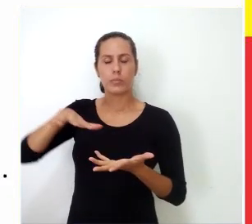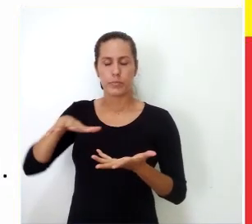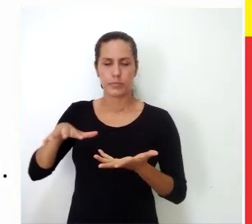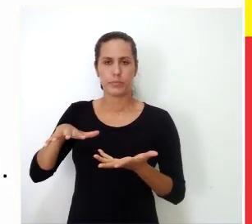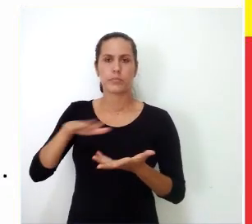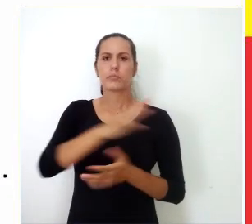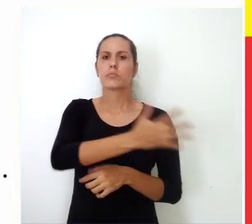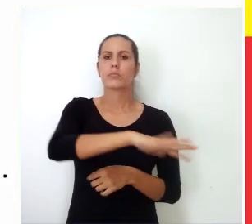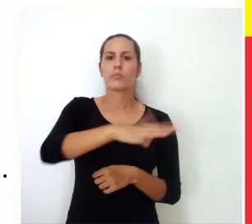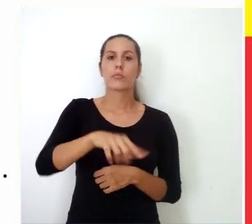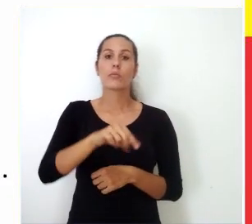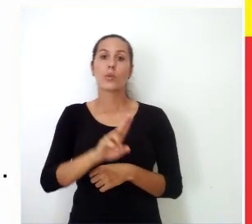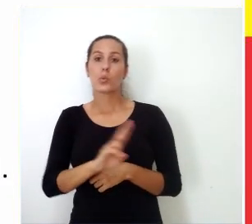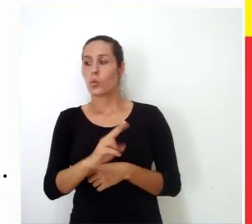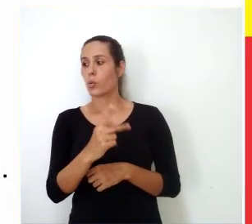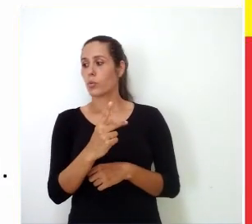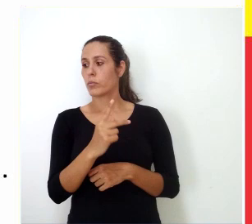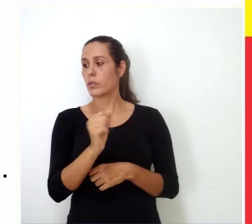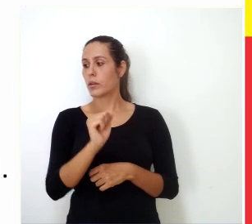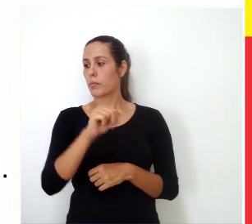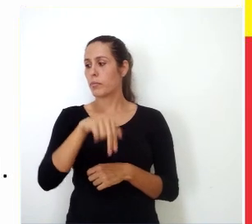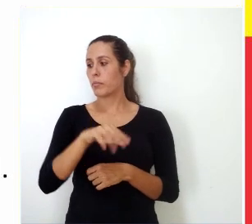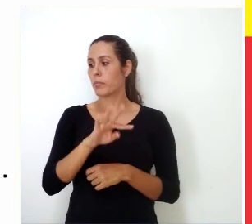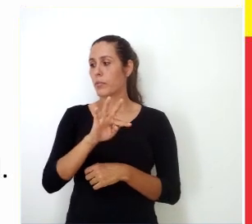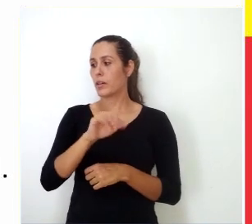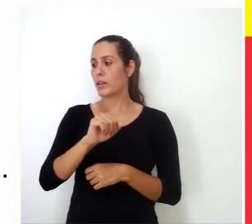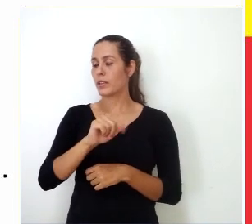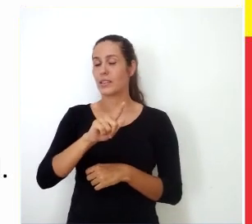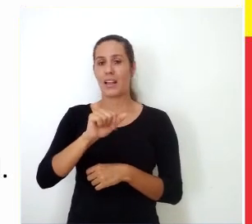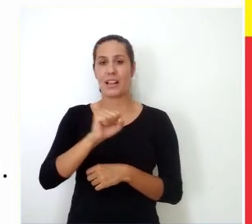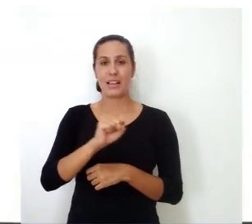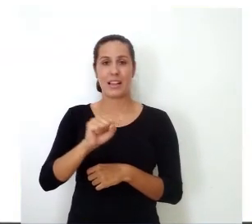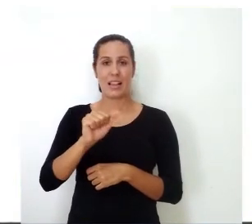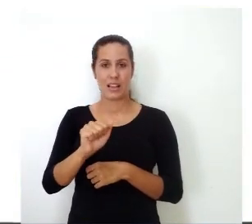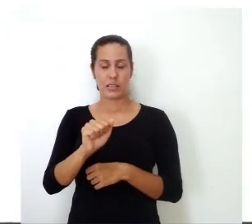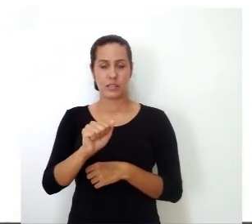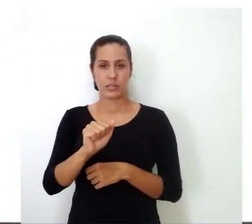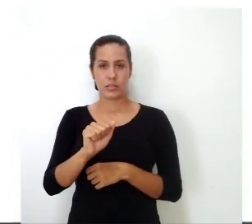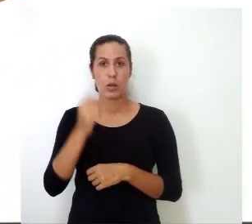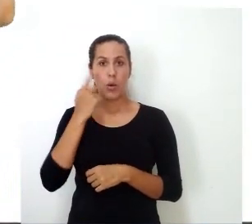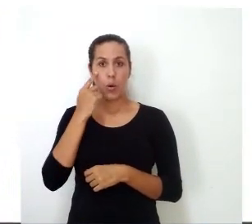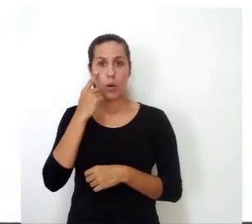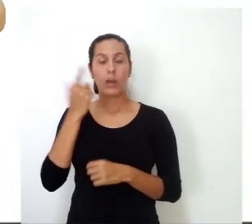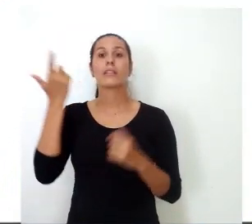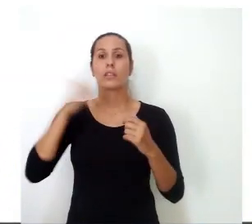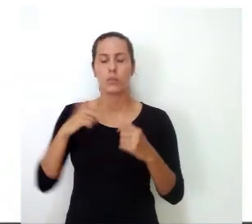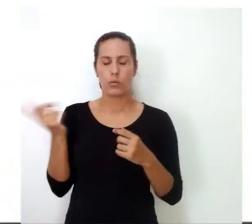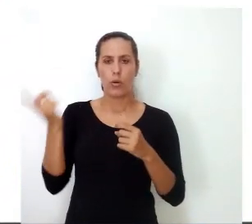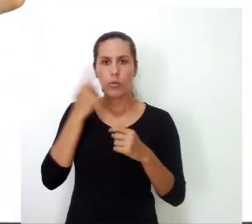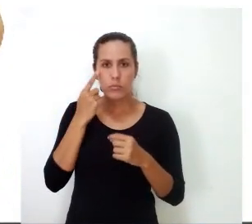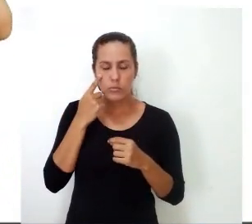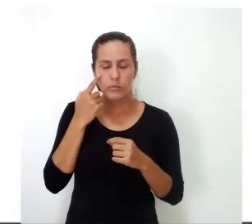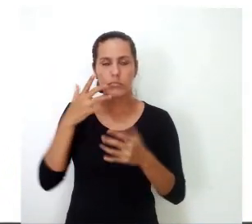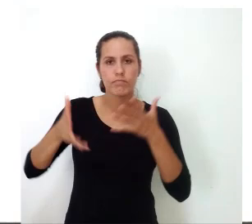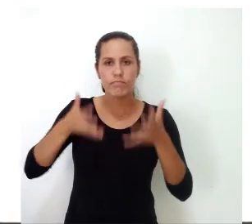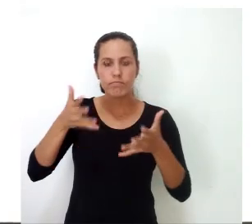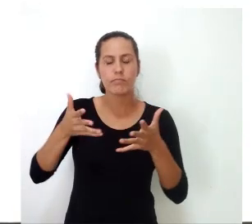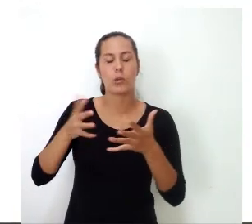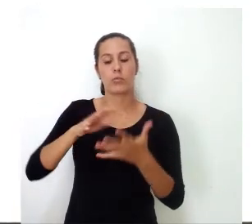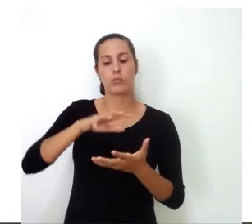era chamado de Pantalassa. Massa continental única, olha aqui comigo,